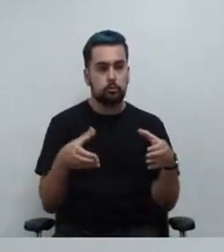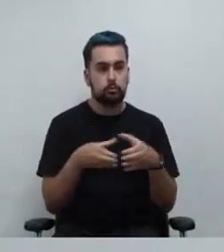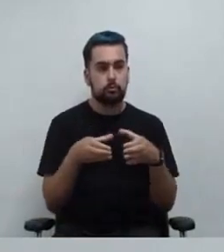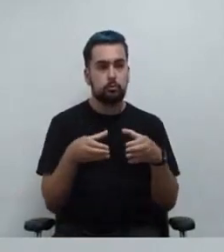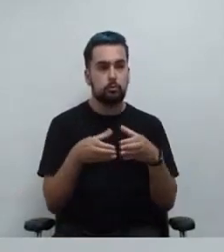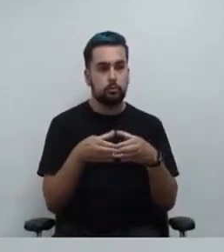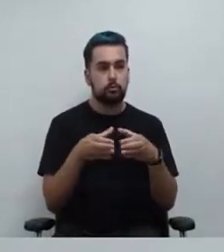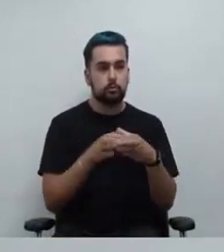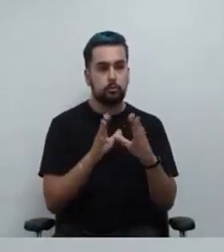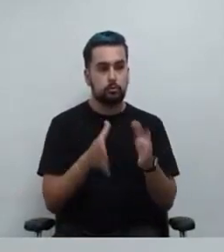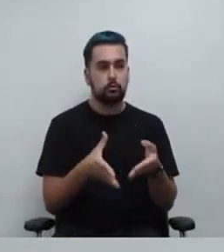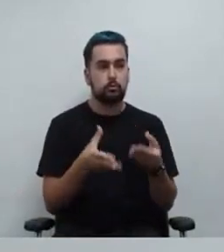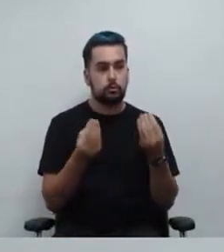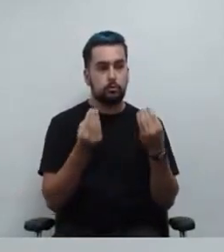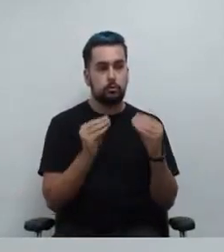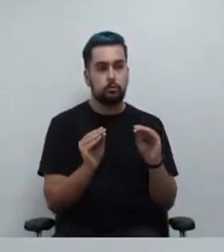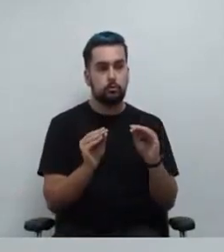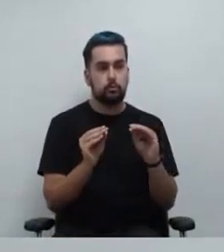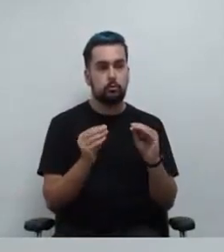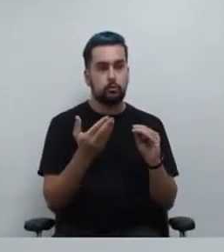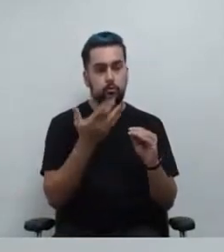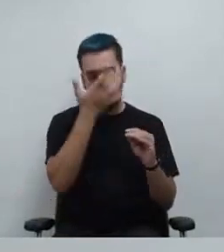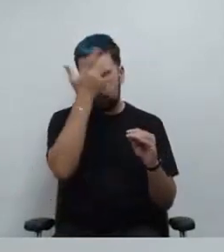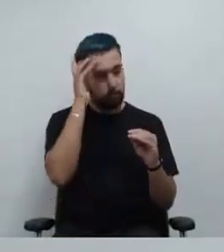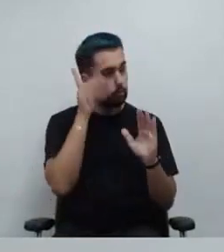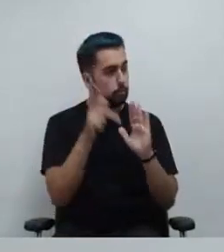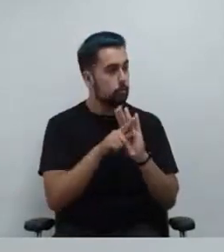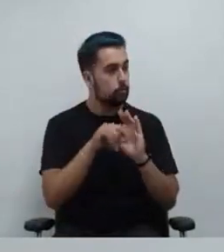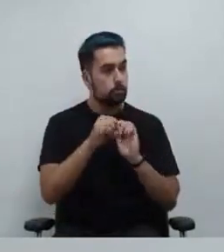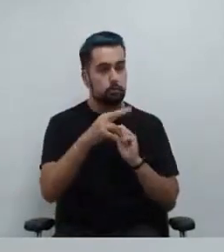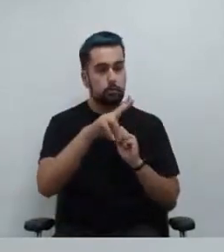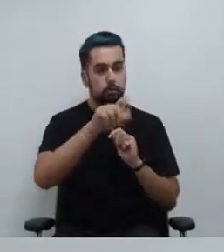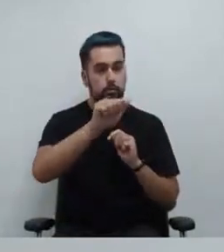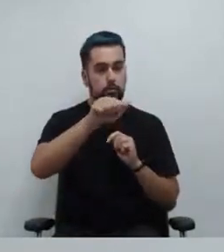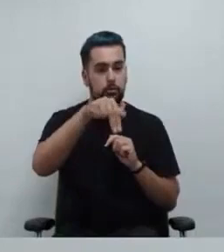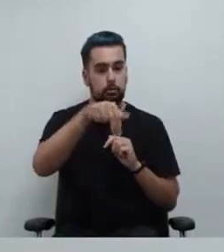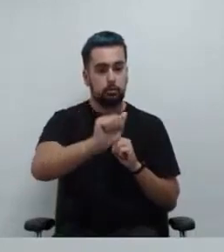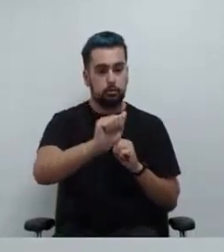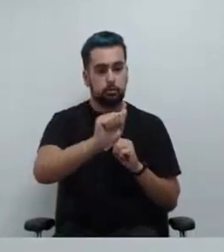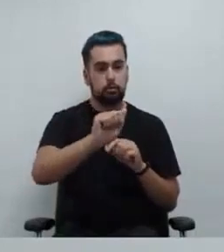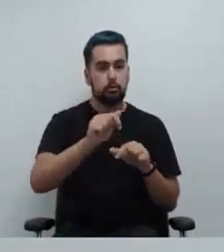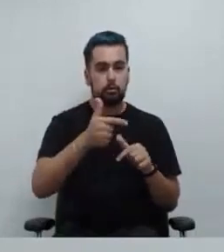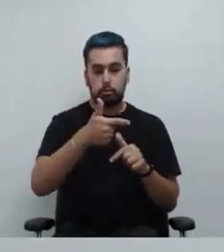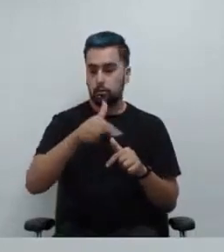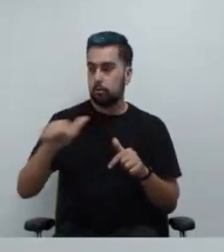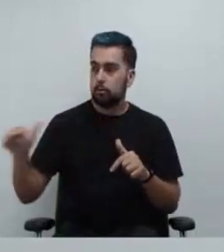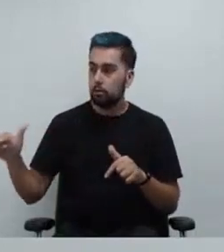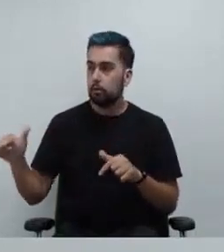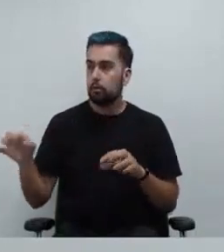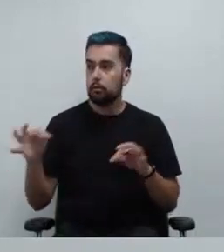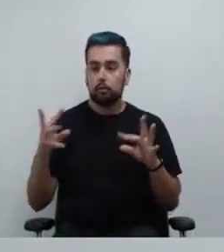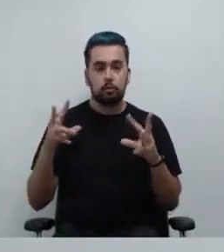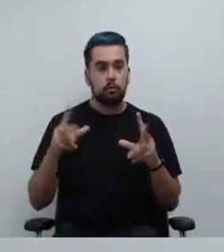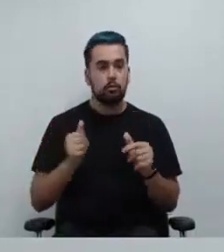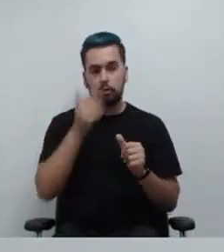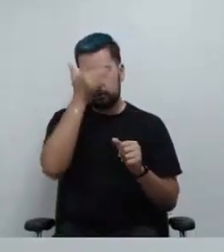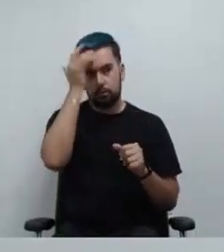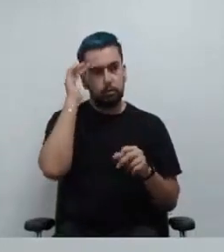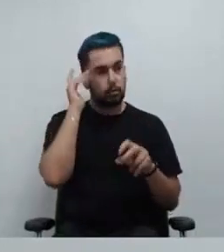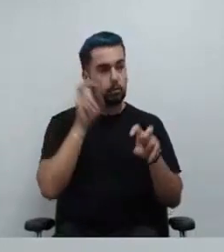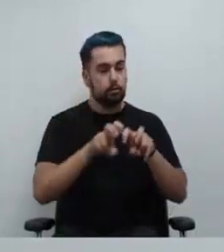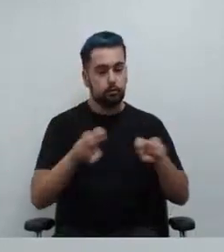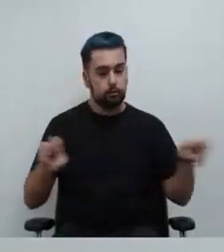por ela instalada, na pessoa da nossa colega Juliana Belloc e os demais membros da banca